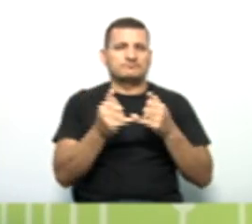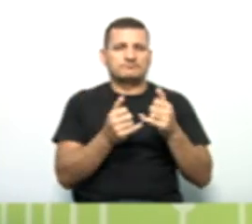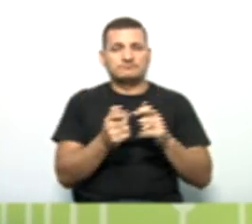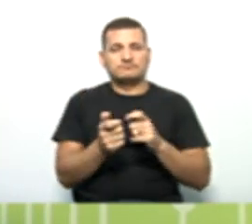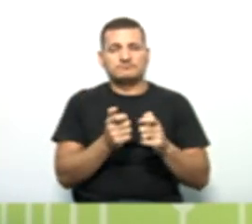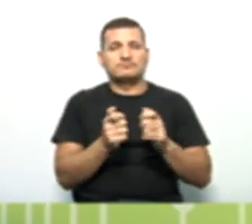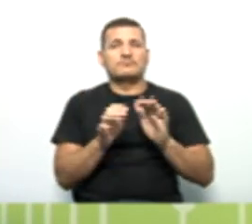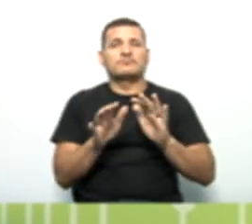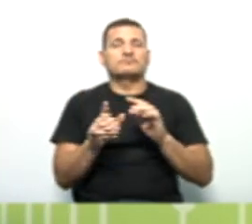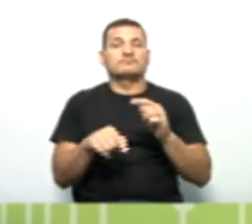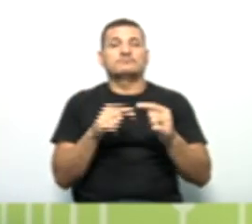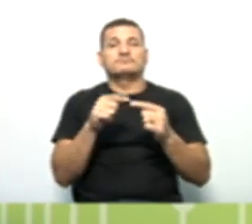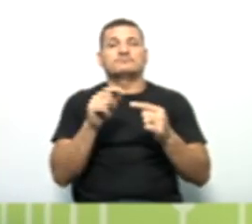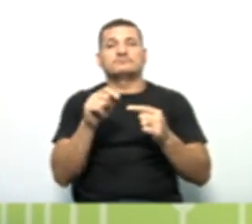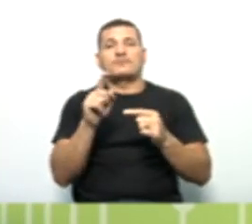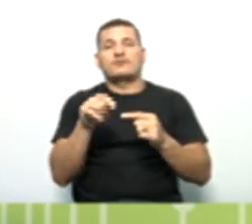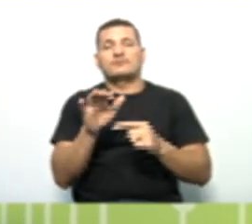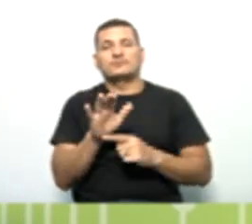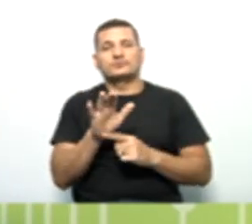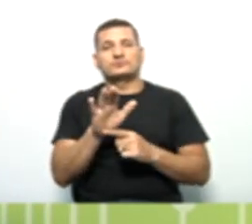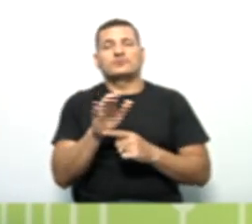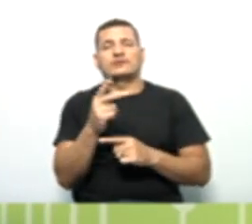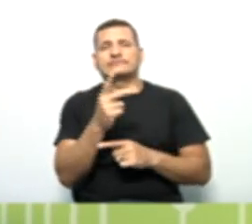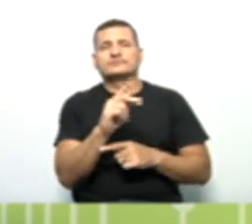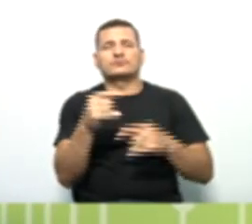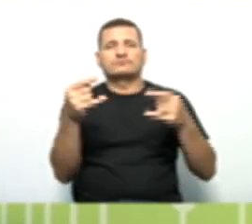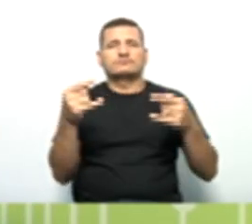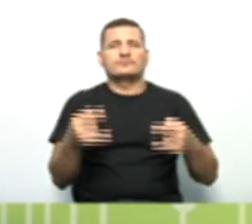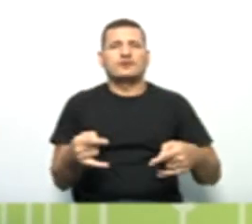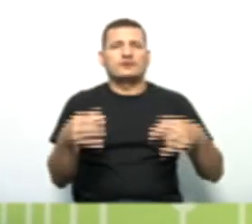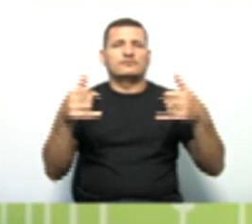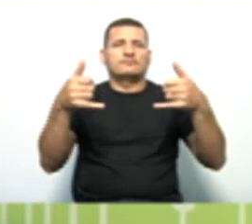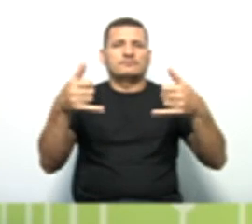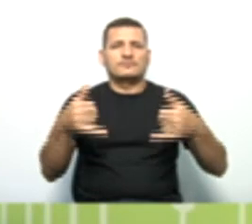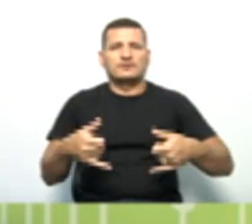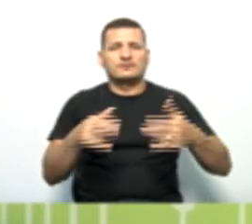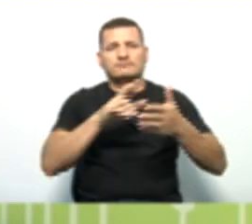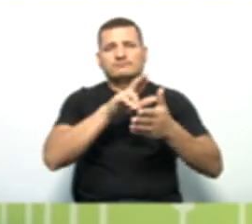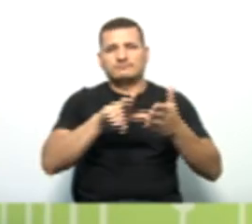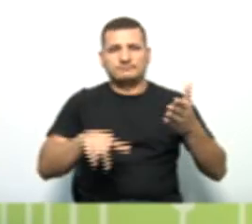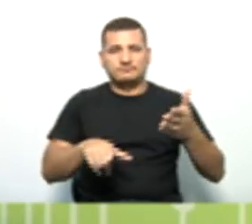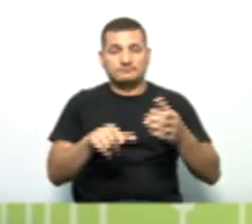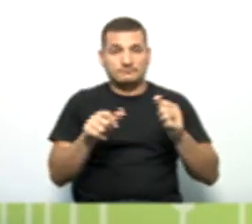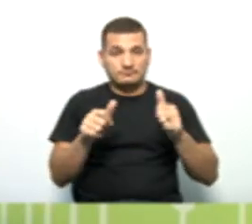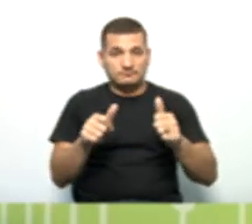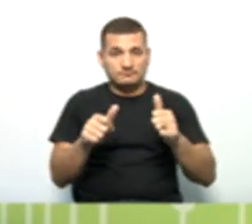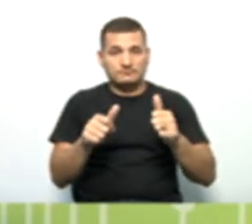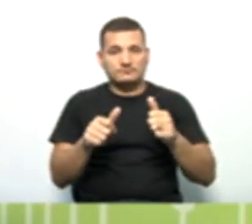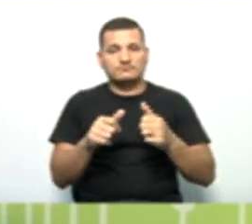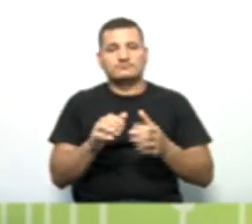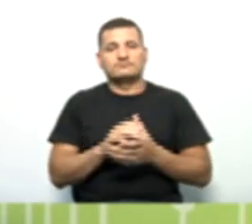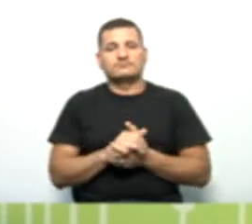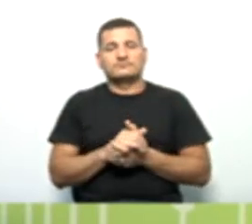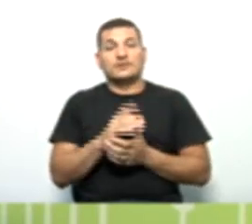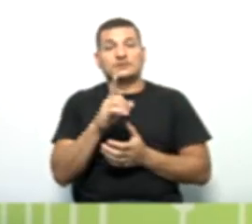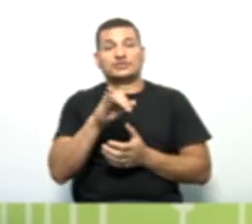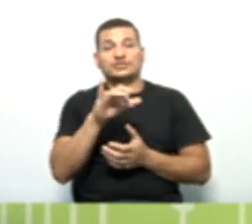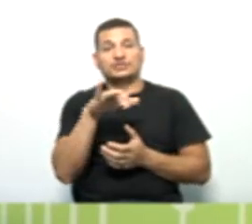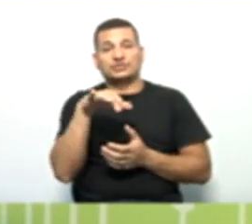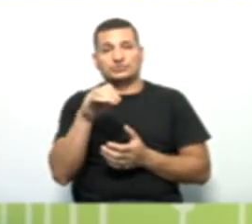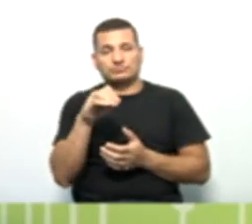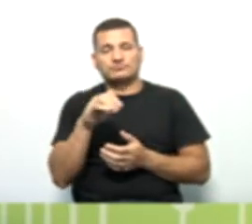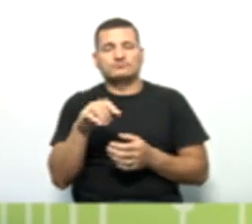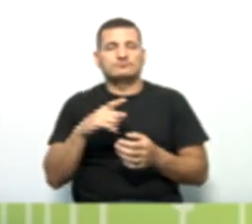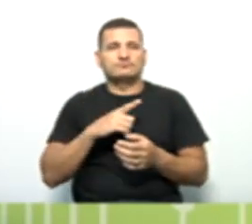aqui é mostrar onde que está no script dele, as listas, as tuplas e assim, ok? Até um dicionário contém lá. Então vamos